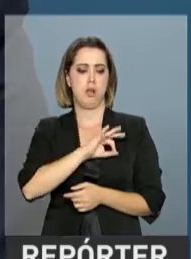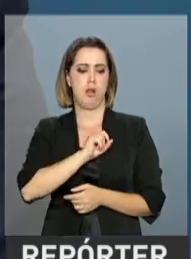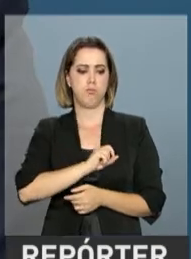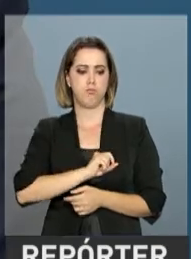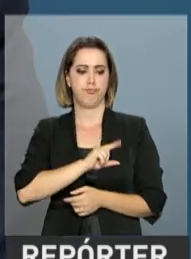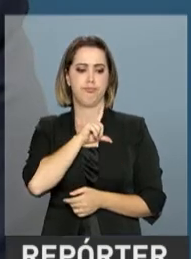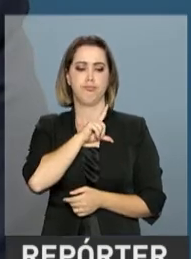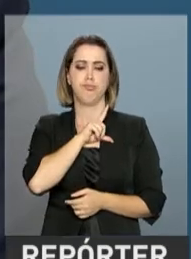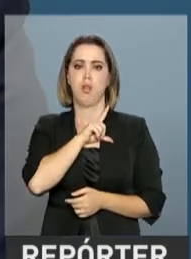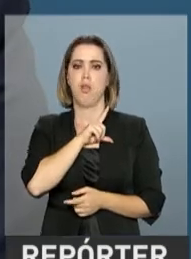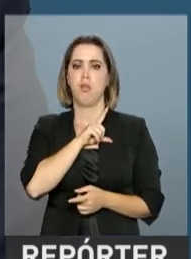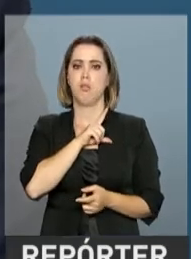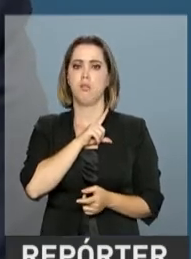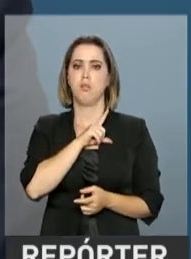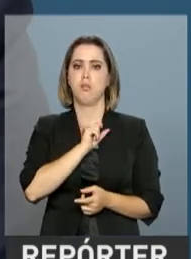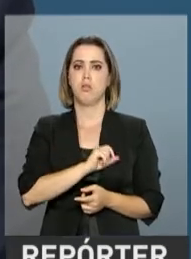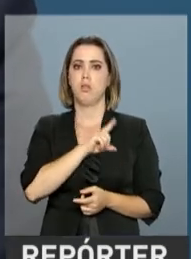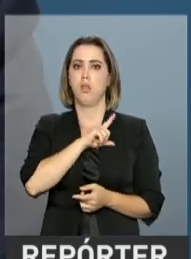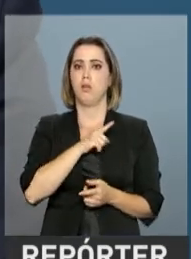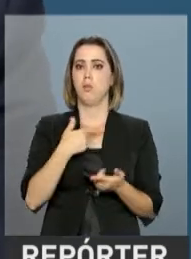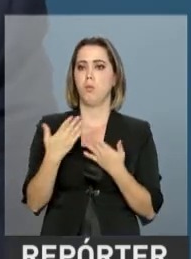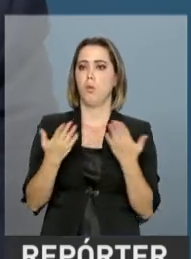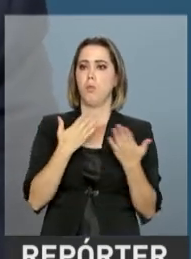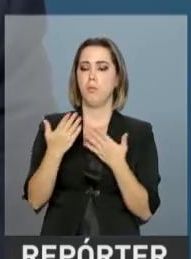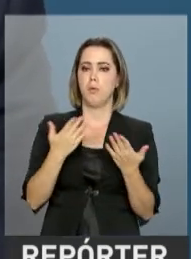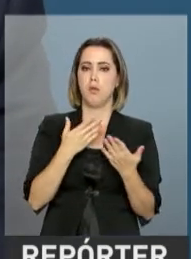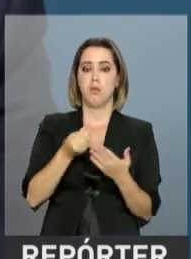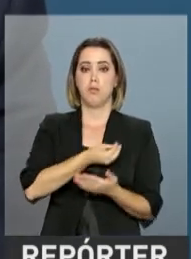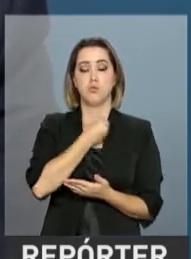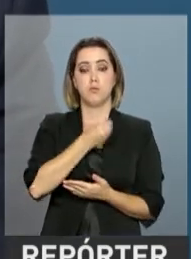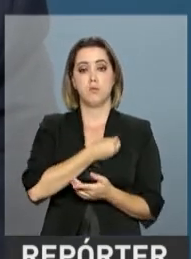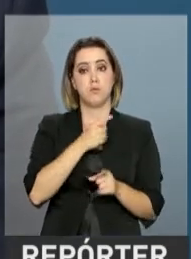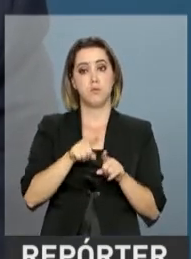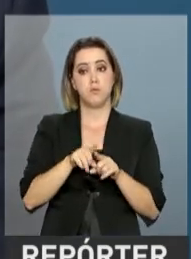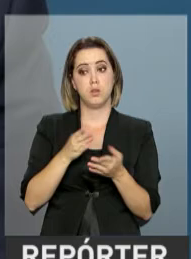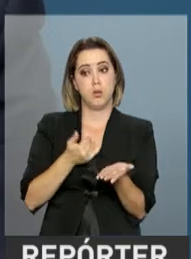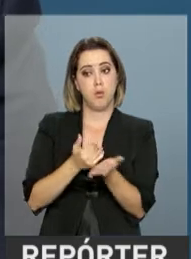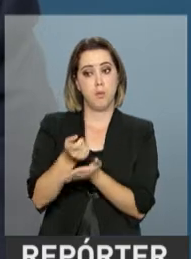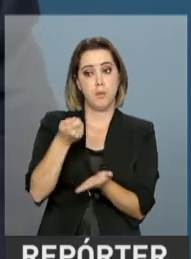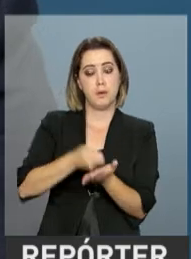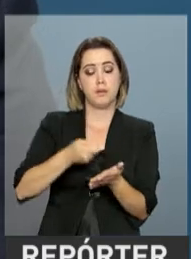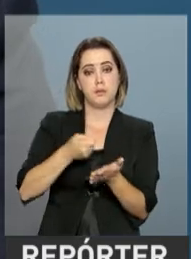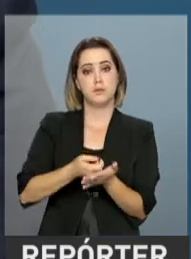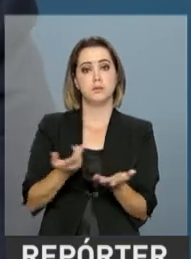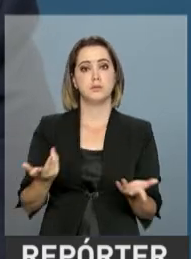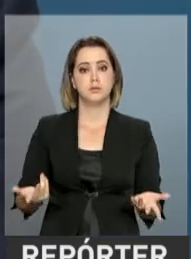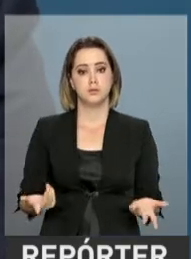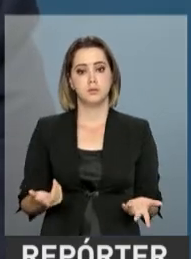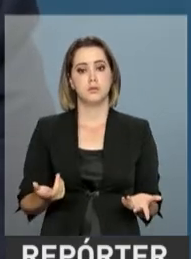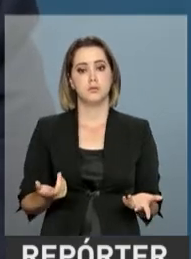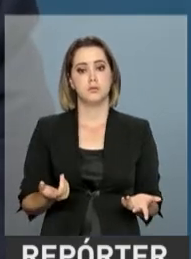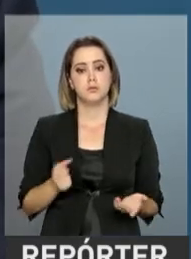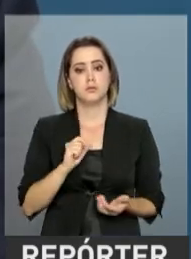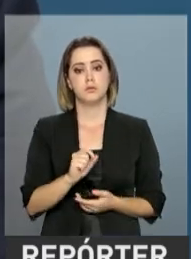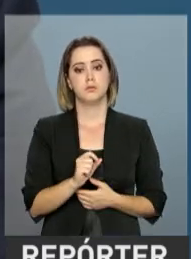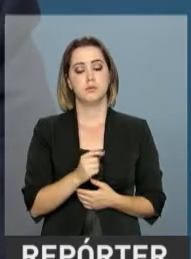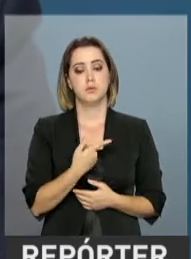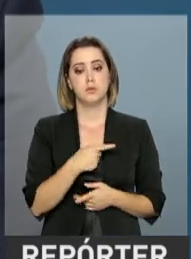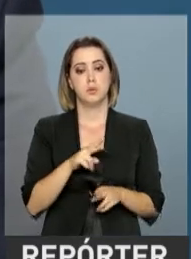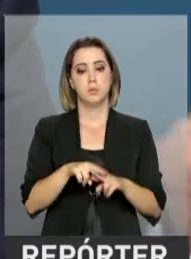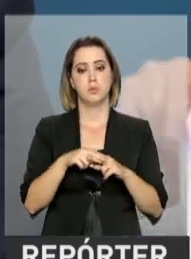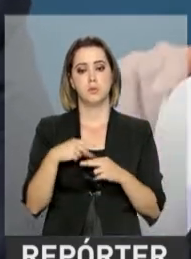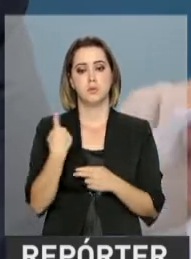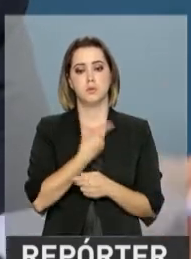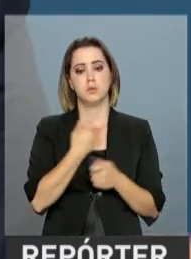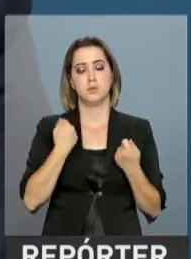no tema o tempo de pensão do que o tempo que contribuíram para a aposentadoria portanto